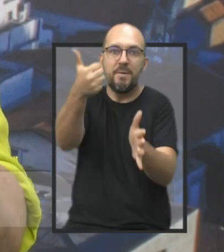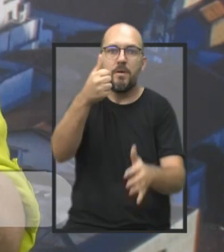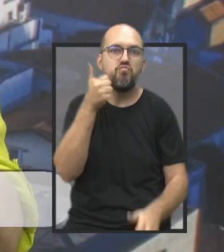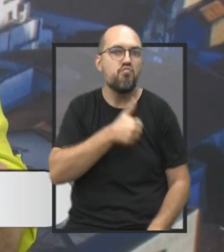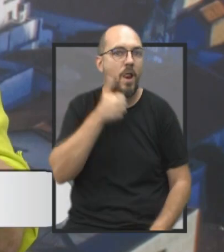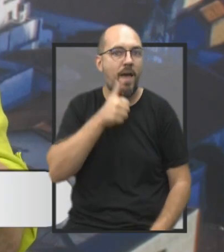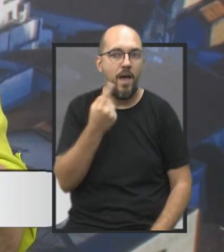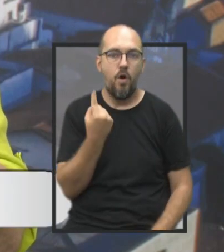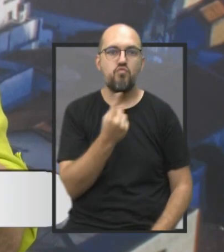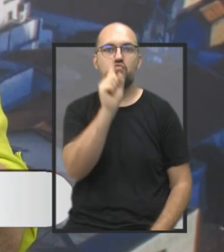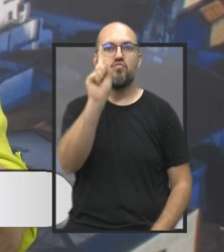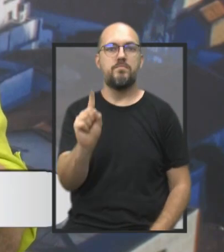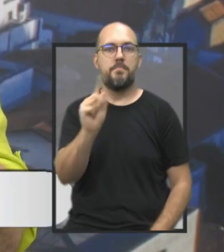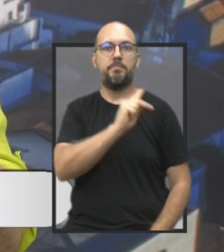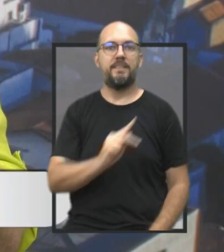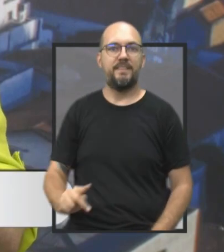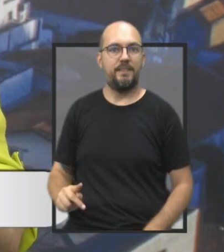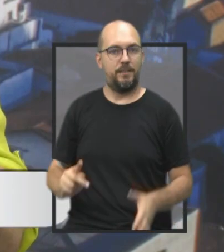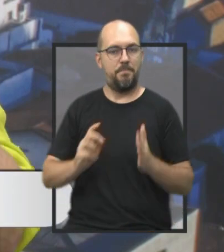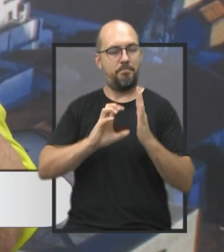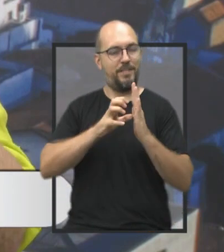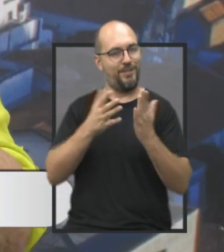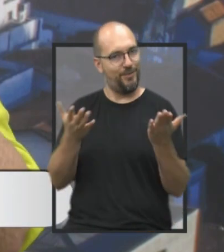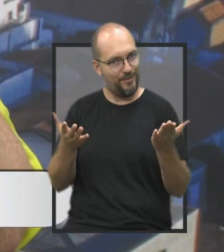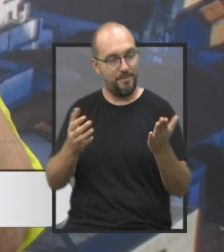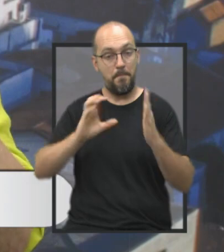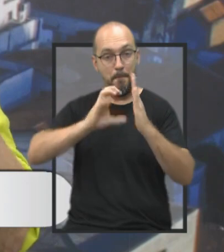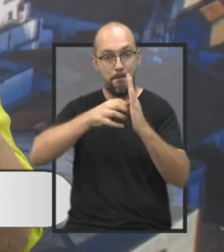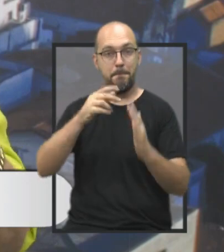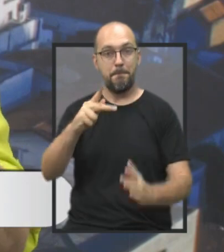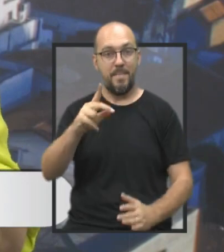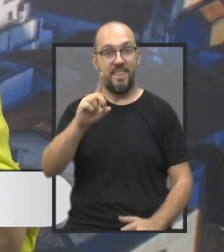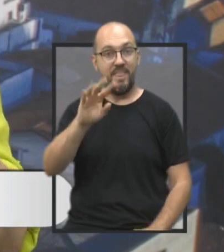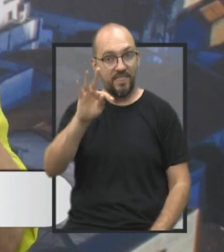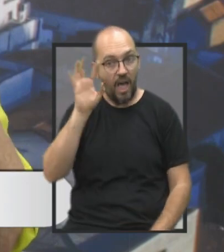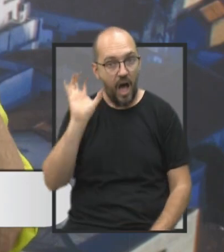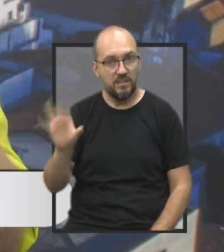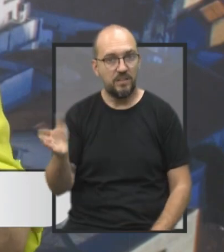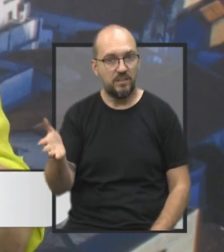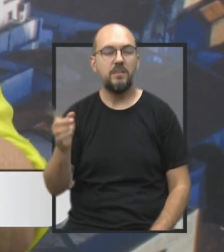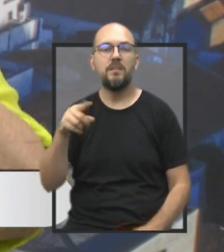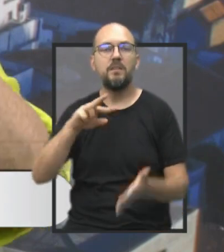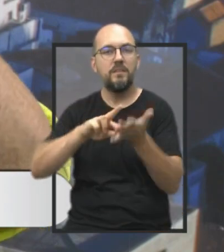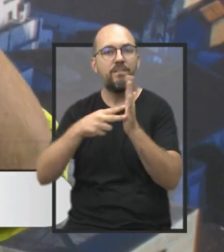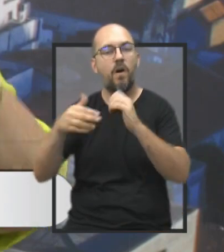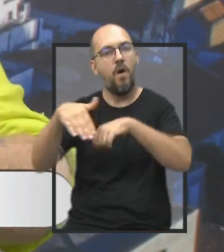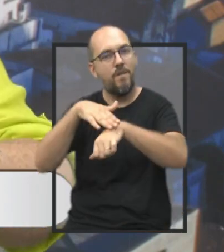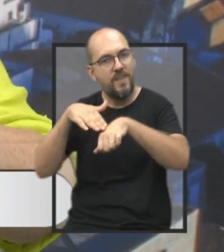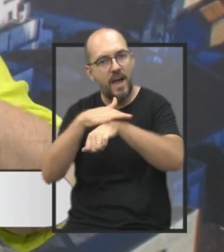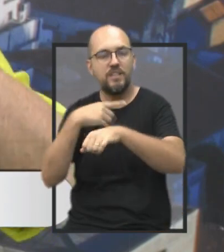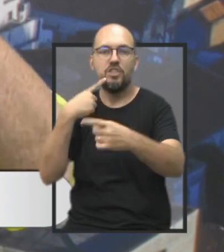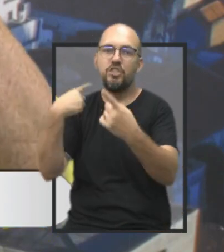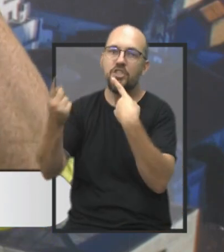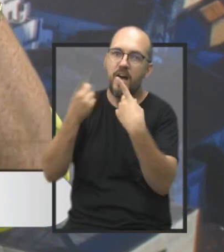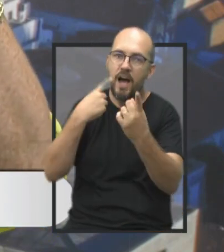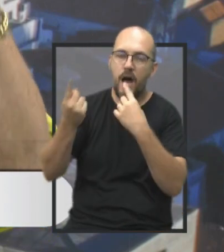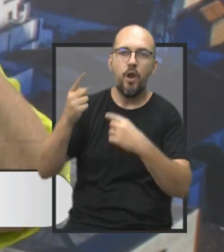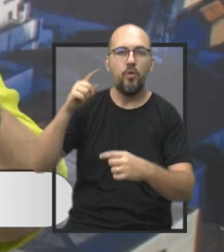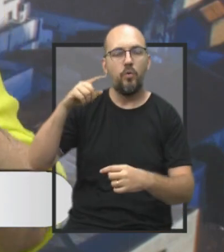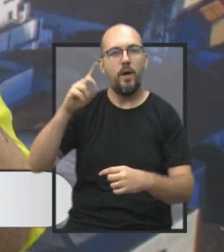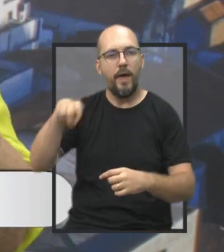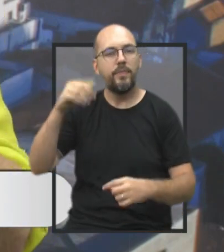que a gente tem uma mulher presidindo um partido, e o PDT, ele é isso. Ele é conversa, ele é diálogo, ele